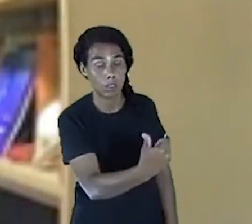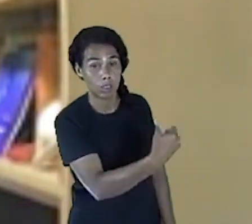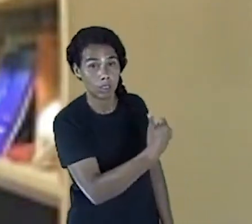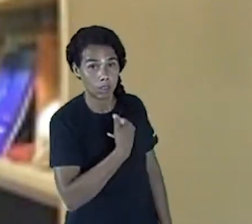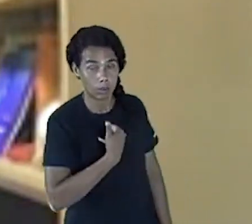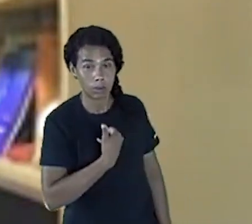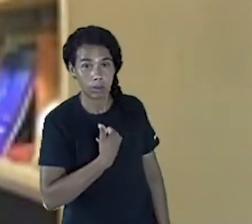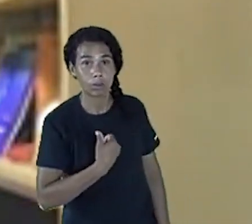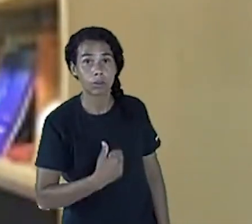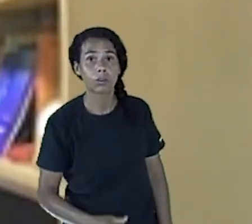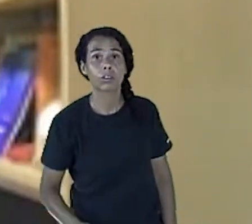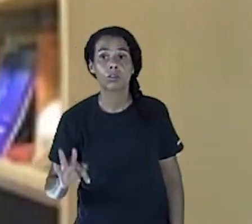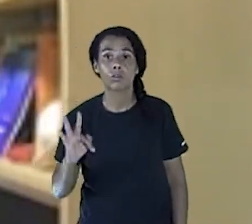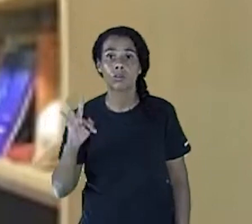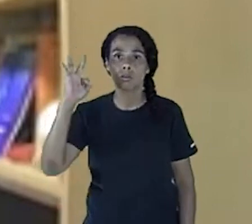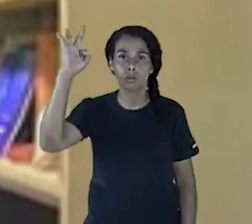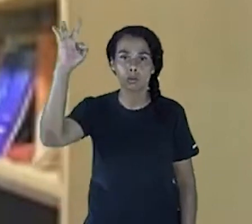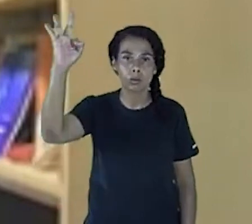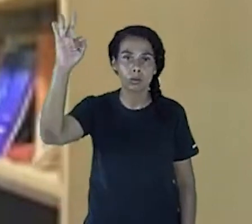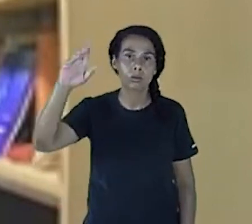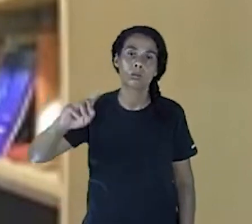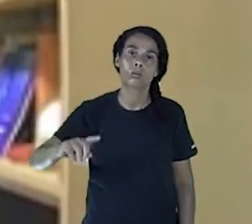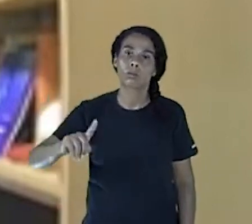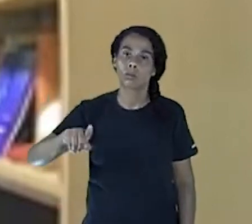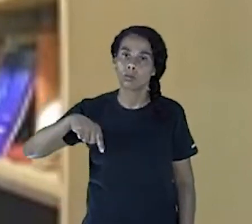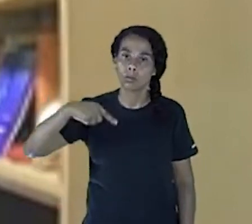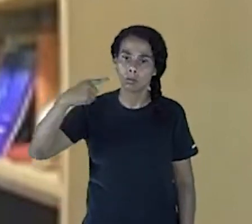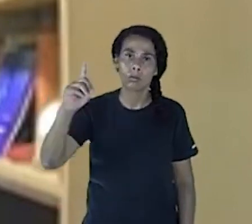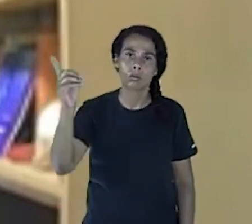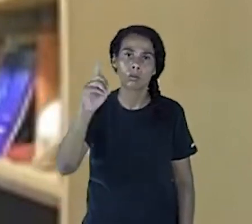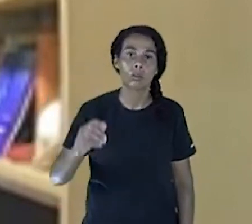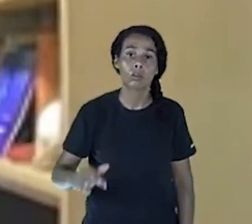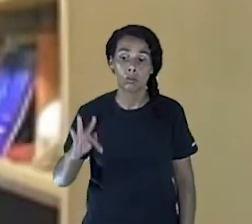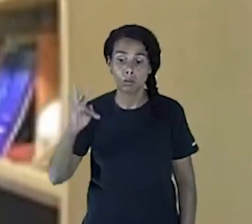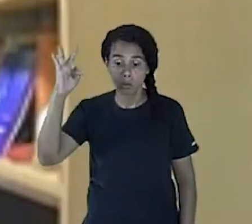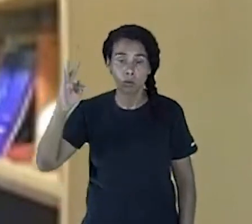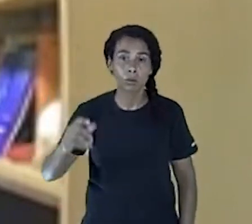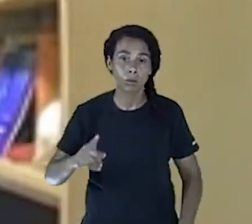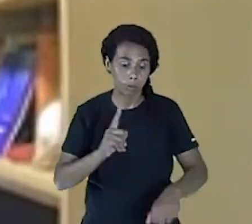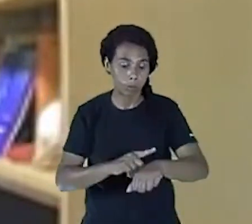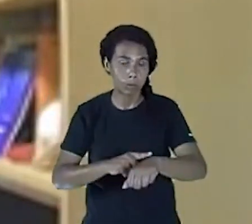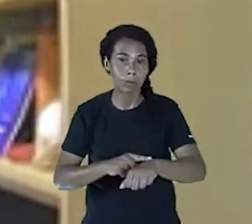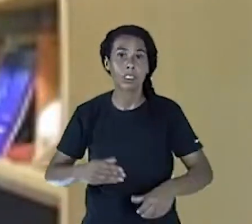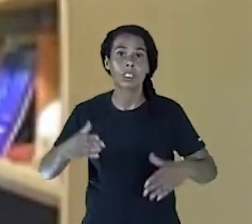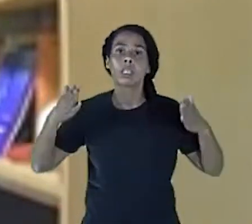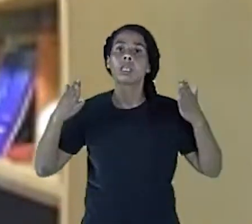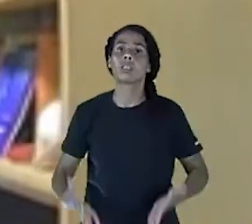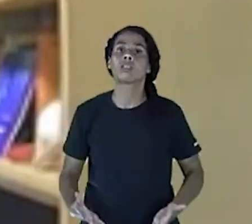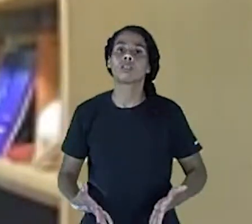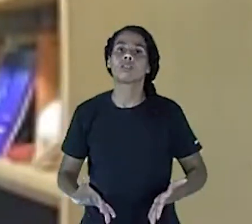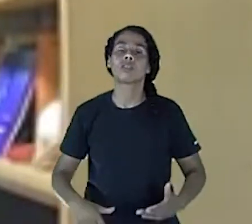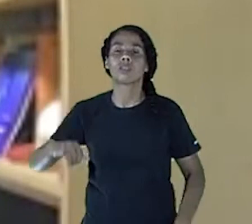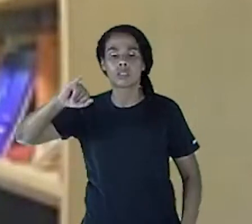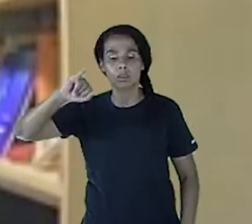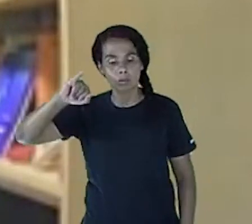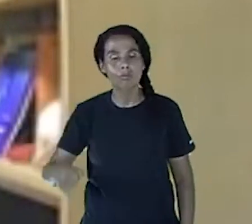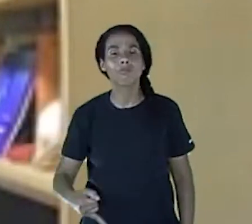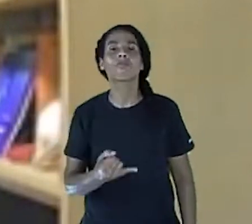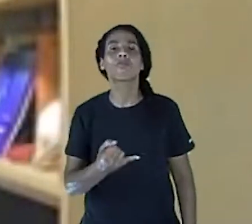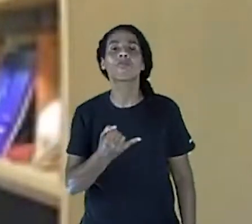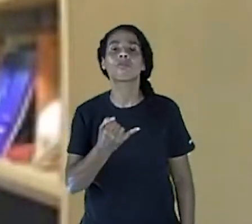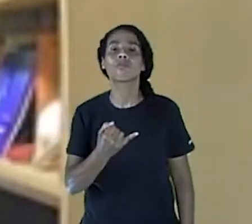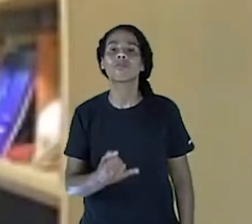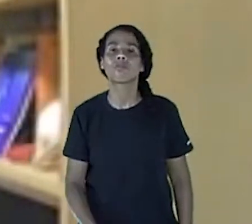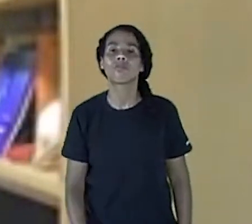agora. Então, estamos vivendo agora. Eu estou interessado muito no que a gente está conversando aqui. E eu quero